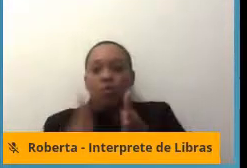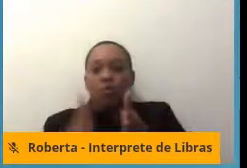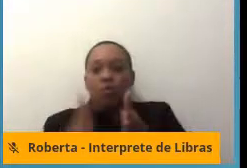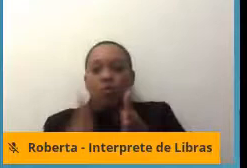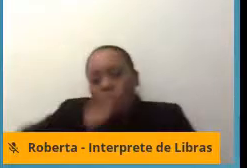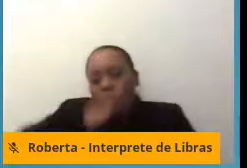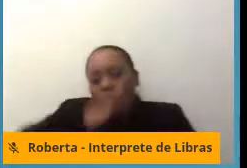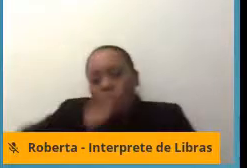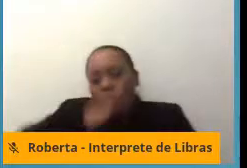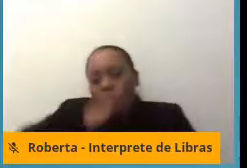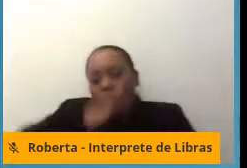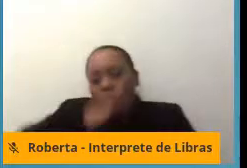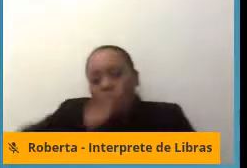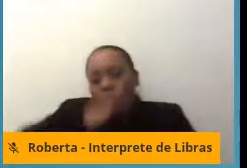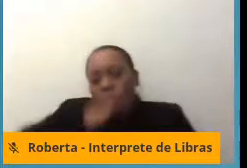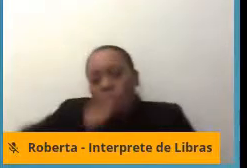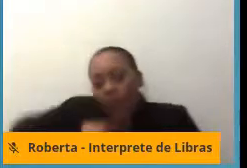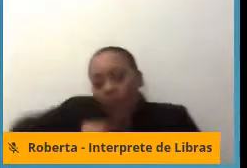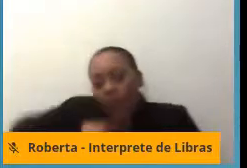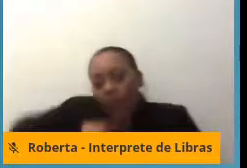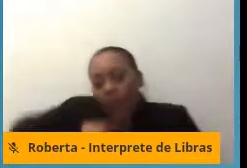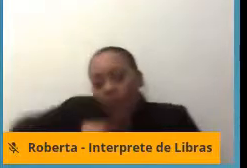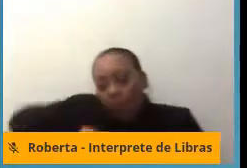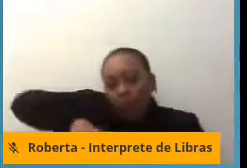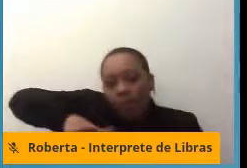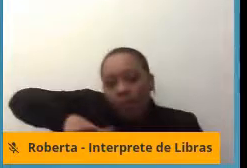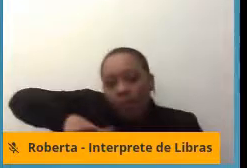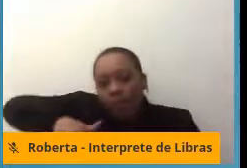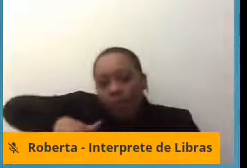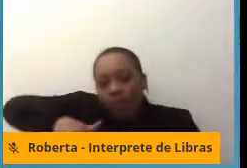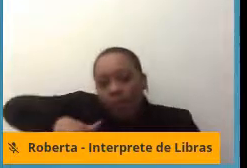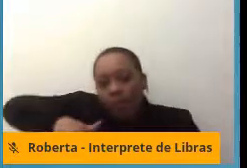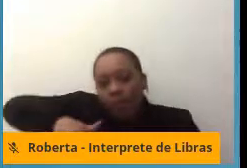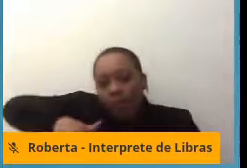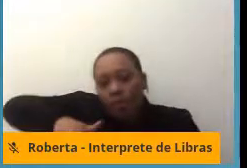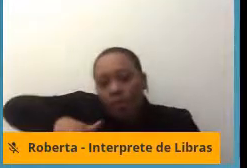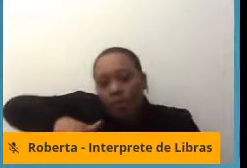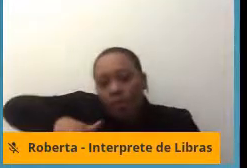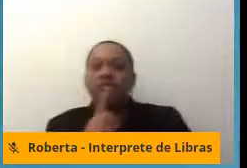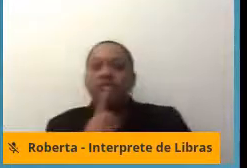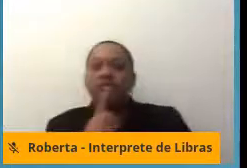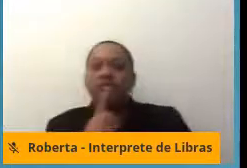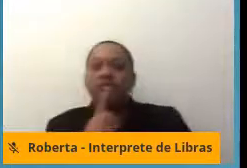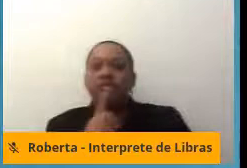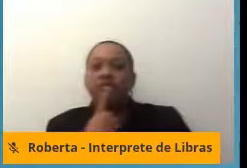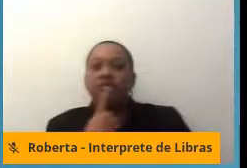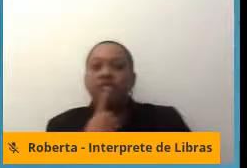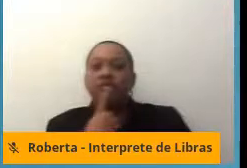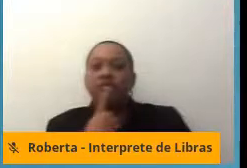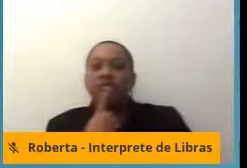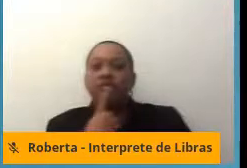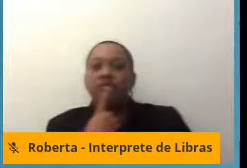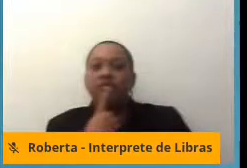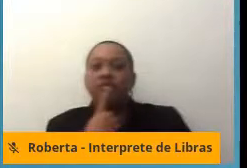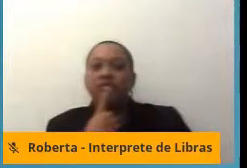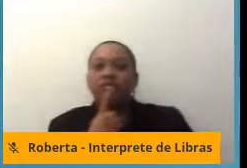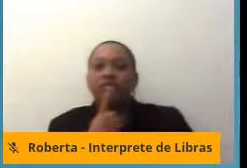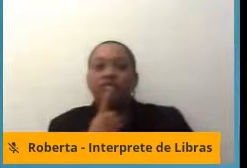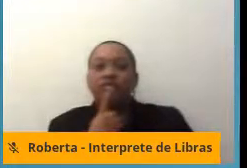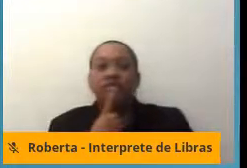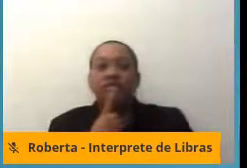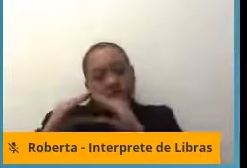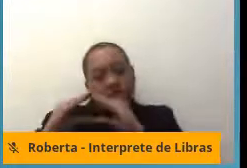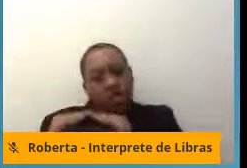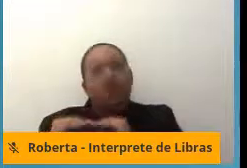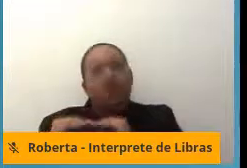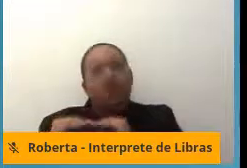do achatamento da curva, né? Porque a gente está fazendo um distanciamento, porque a gente está ficando mais em casa, diminuindo a mobilidade e diminuindo a